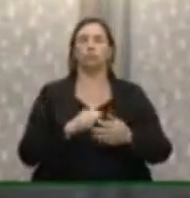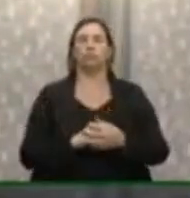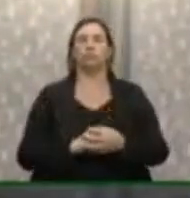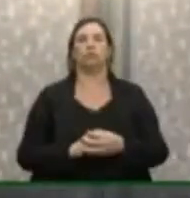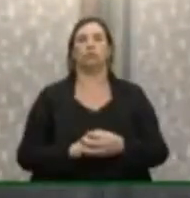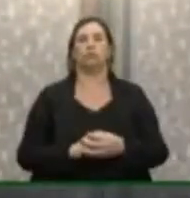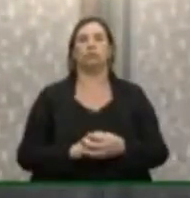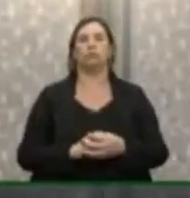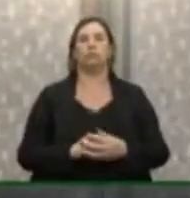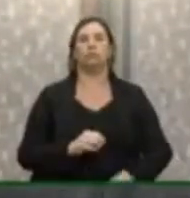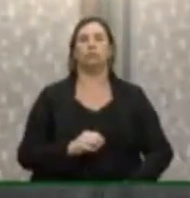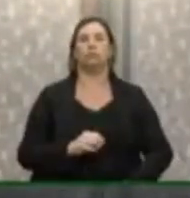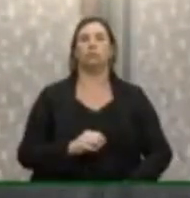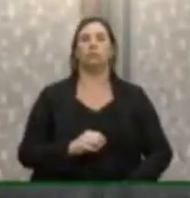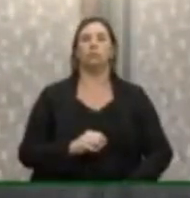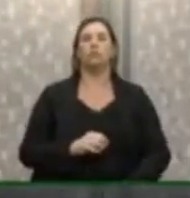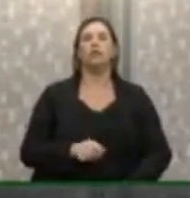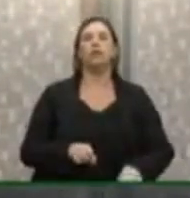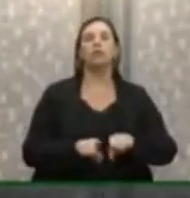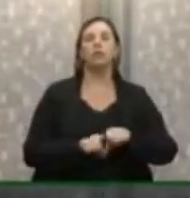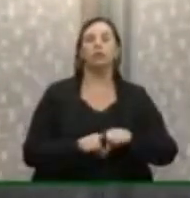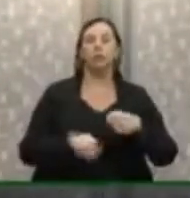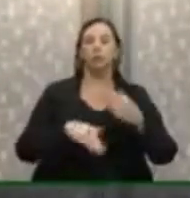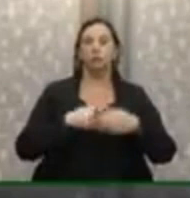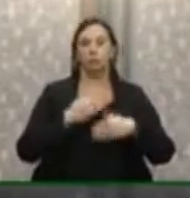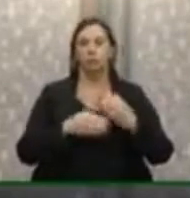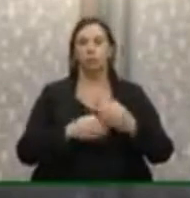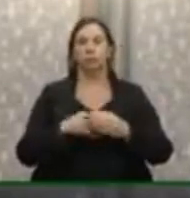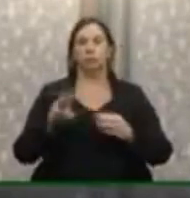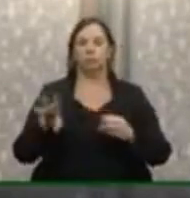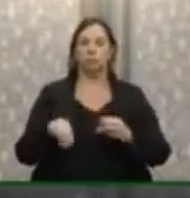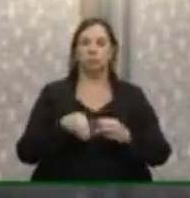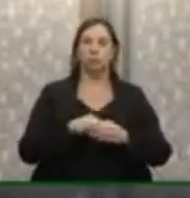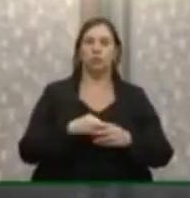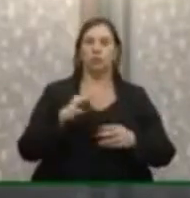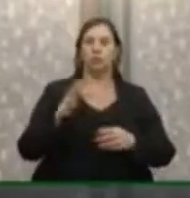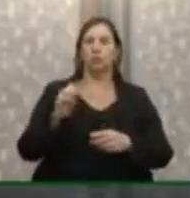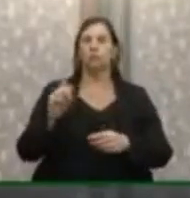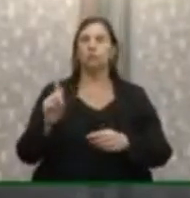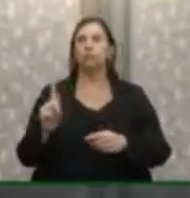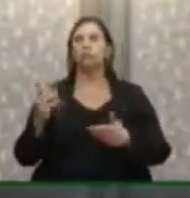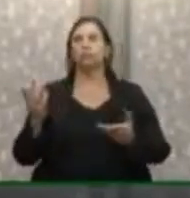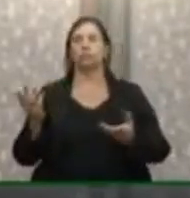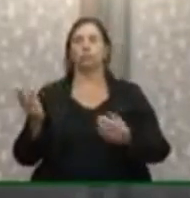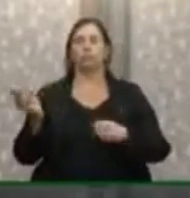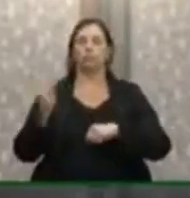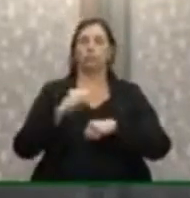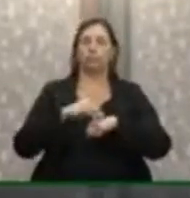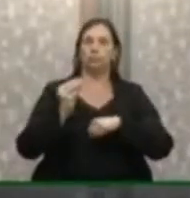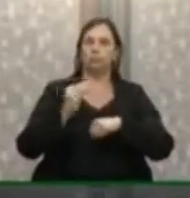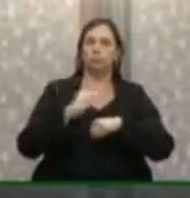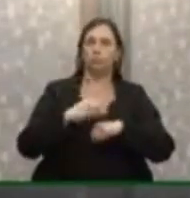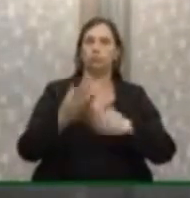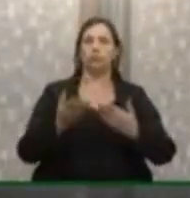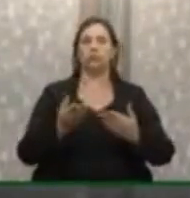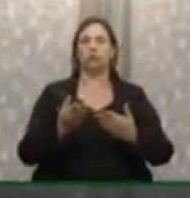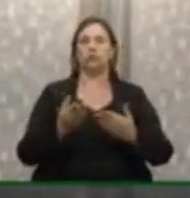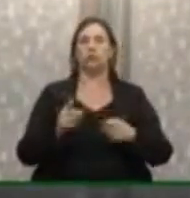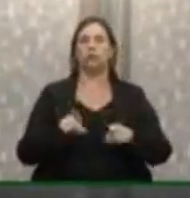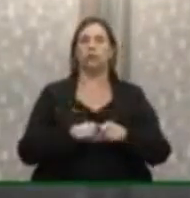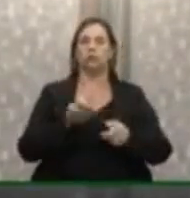80 maiores tirando todas as incorporações de fgs gratificações tirando a